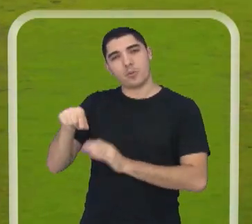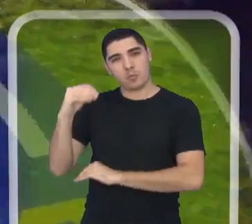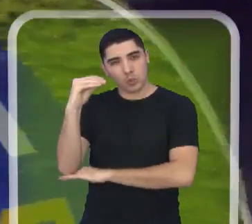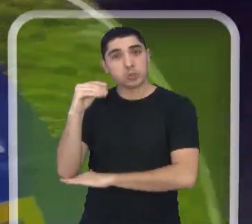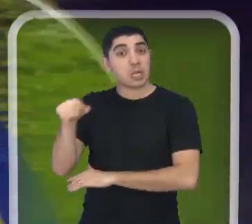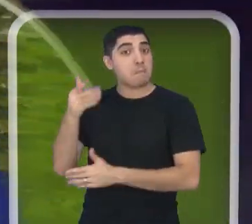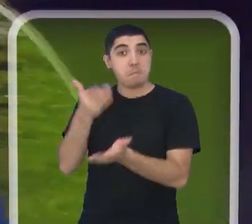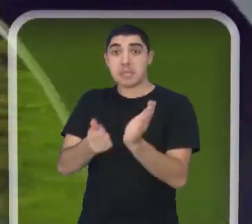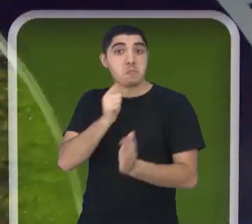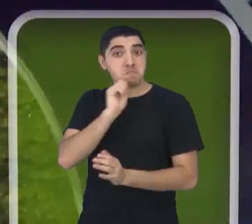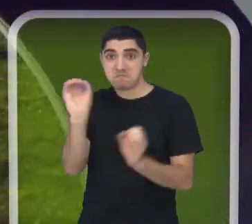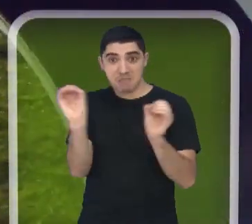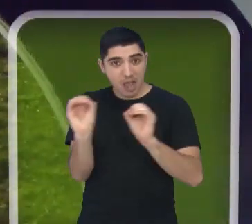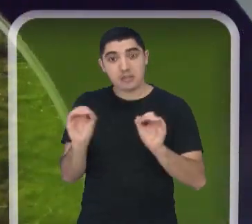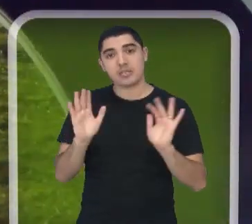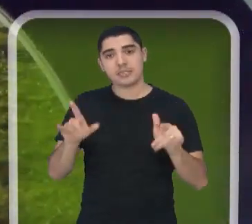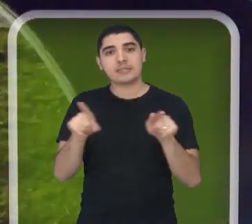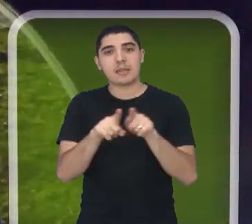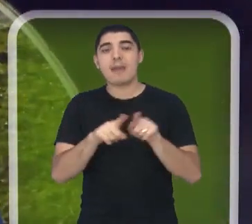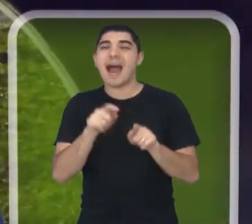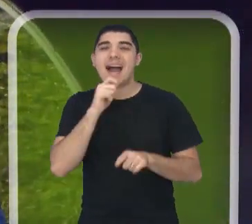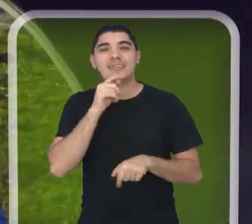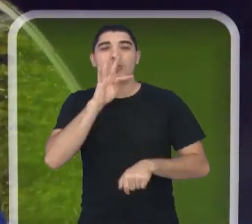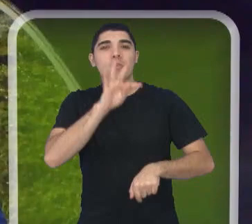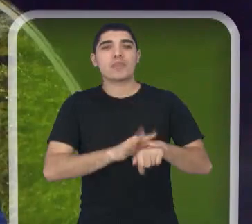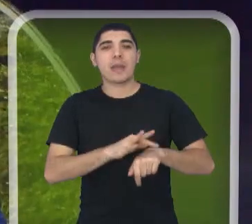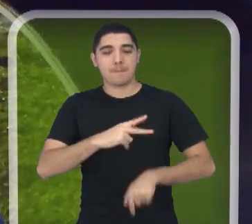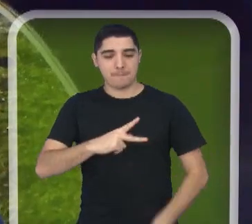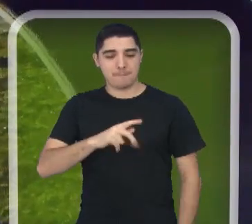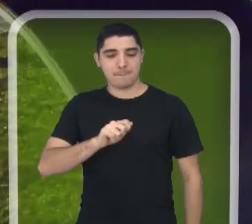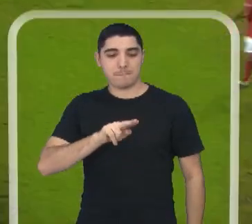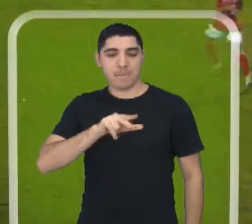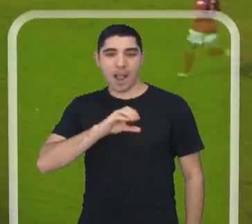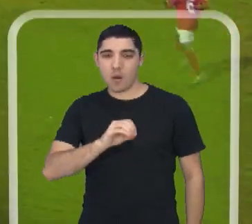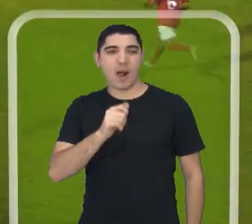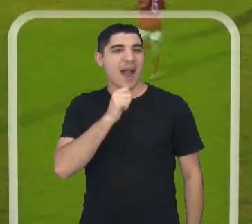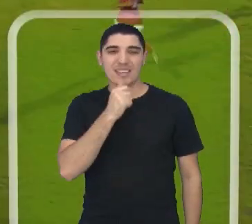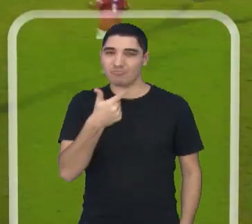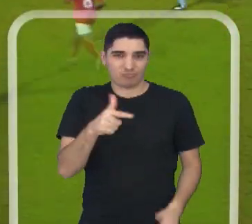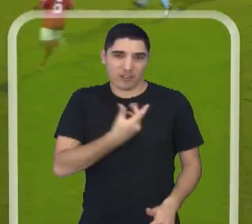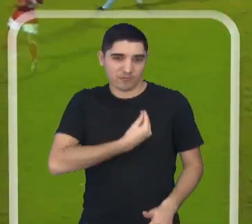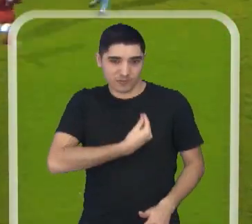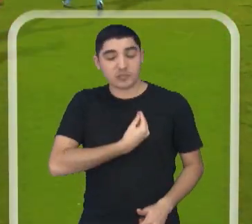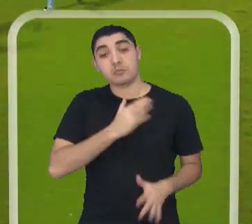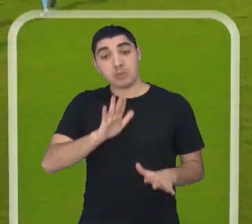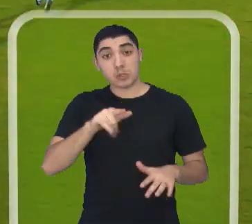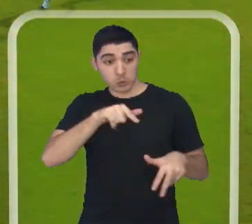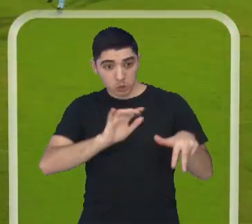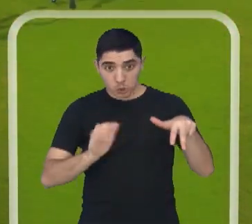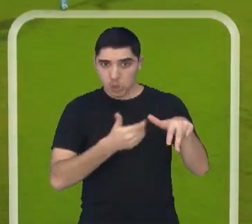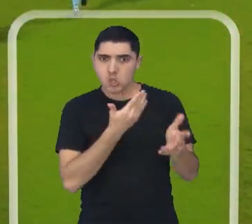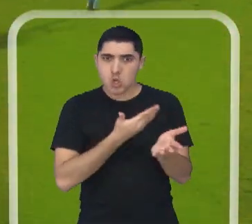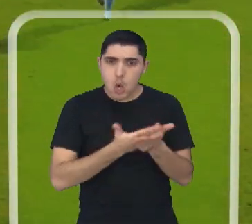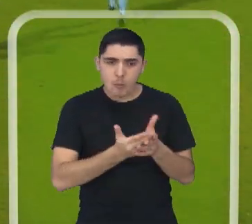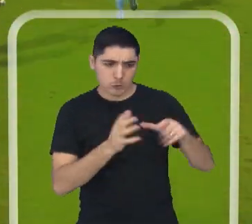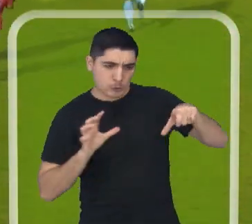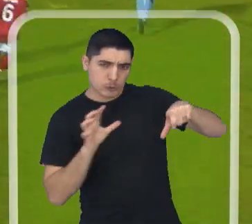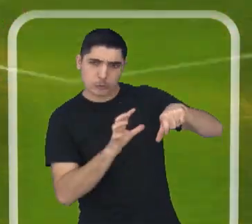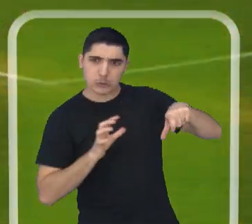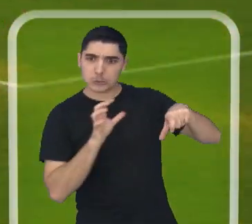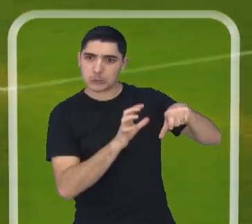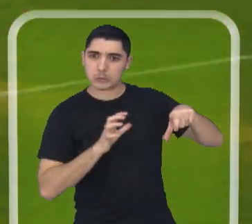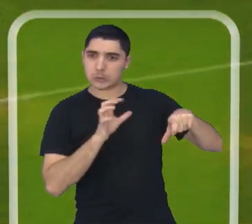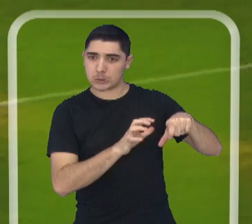competição. Ainda sem contar com o técnico Paulo Campos à beira do gramado, o joseense começou a partida pressionando o União